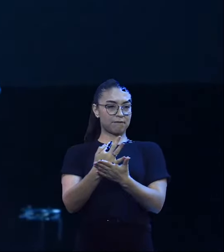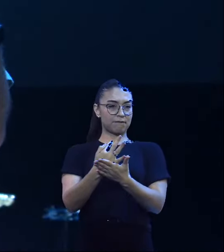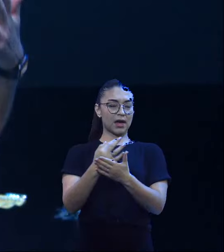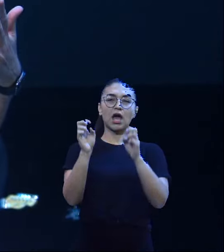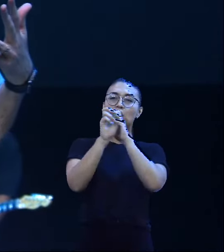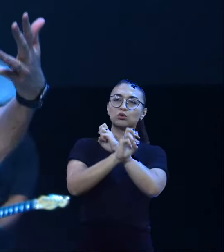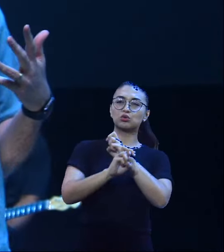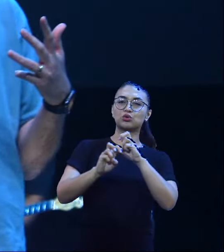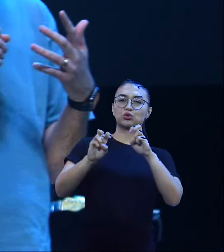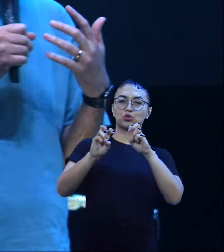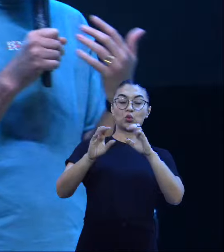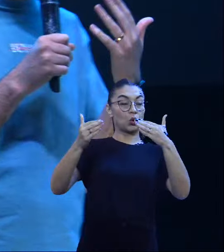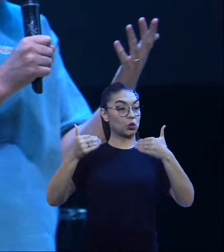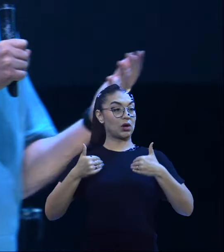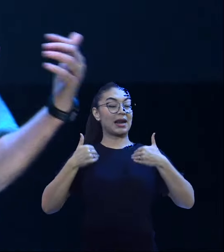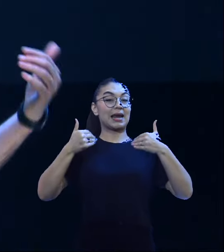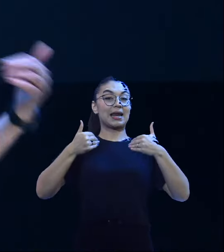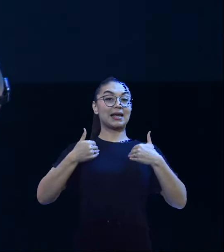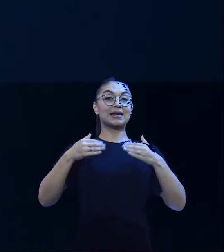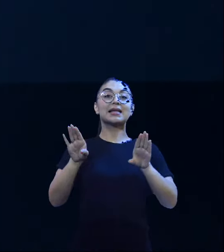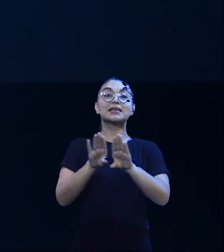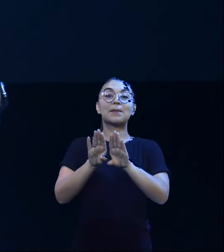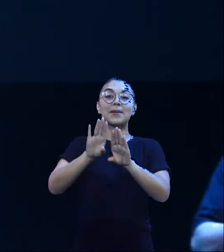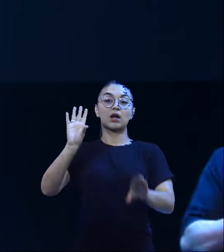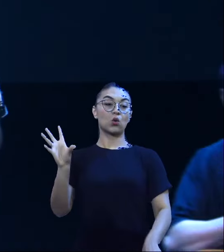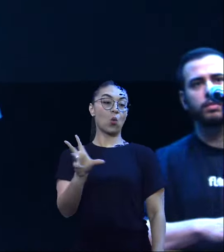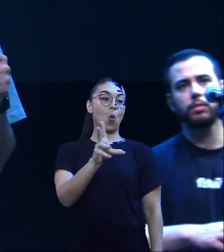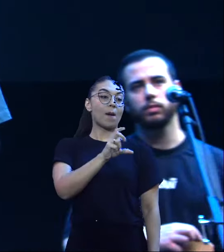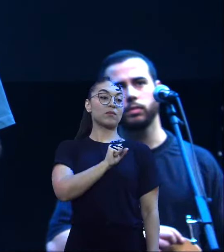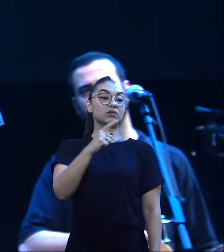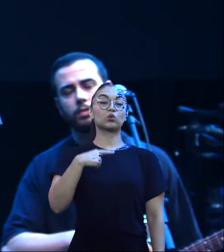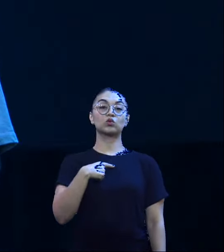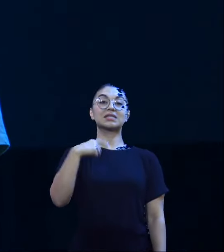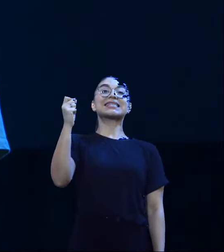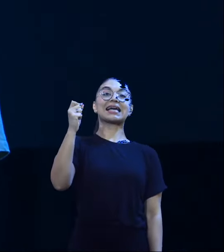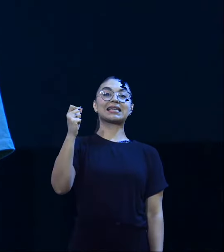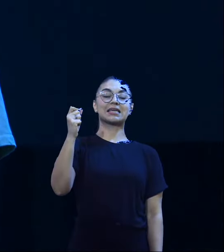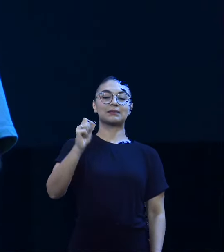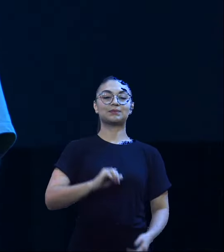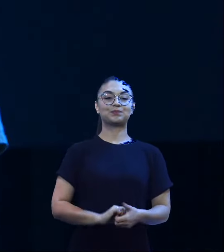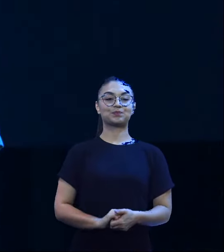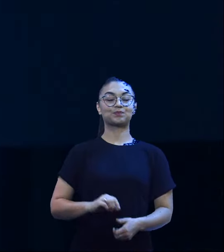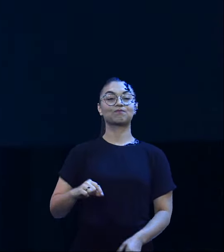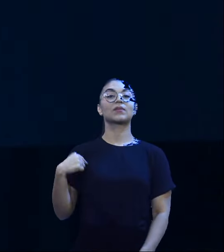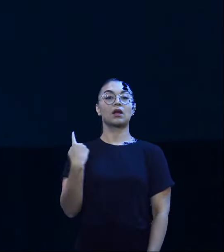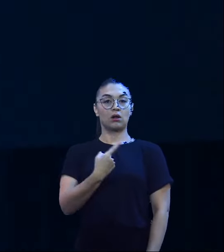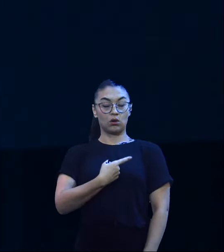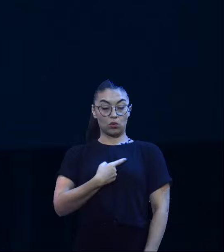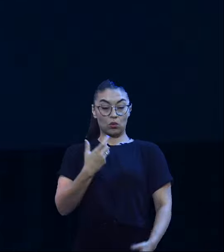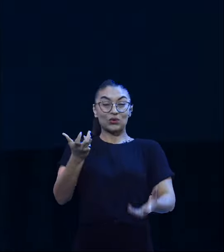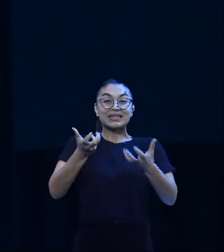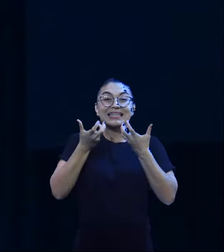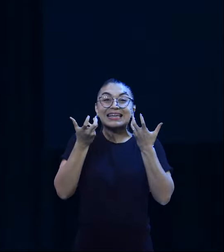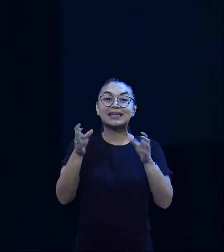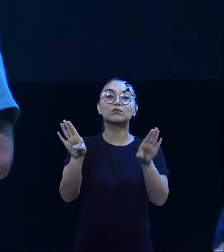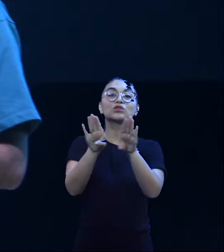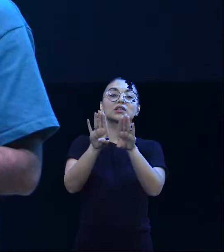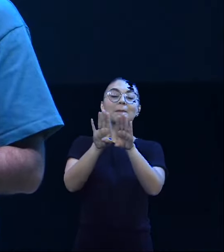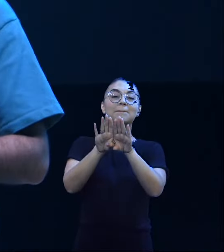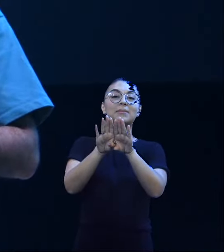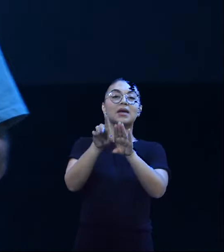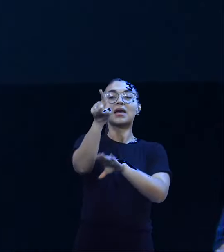no entusiasmo e no amor que receberam de nós, queríamos também que vocês